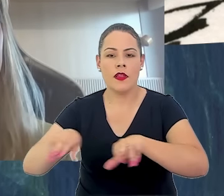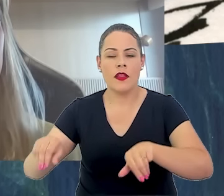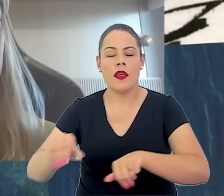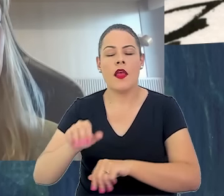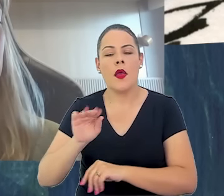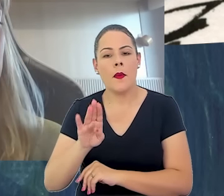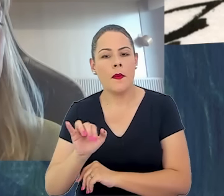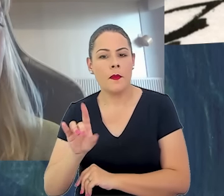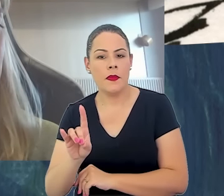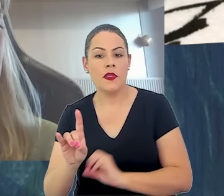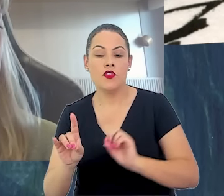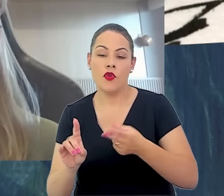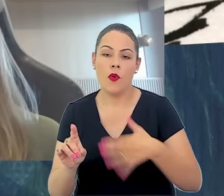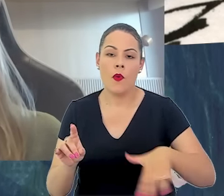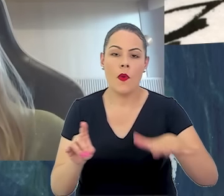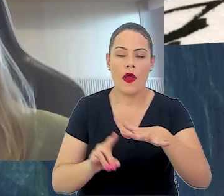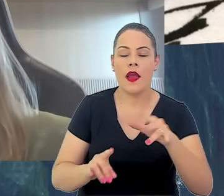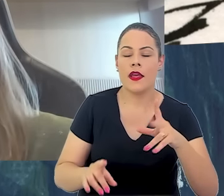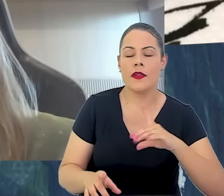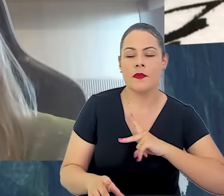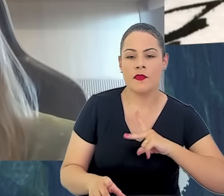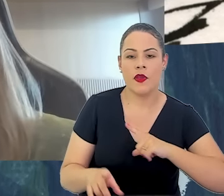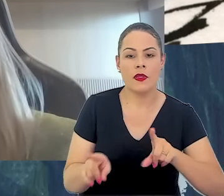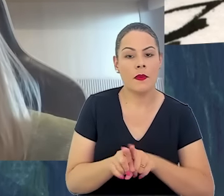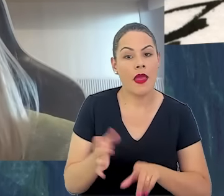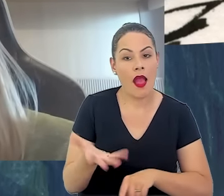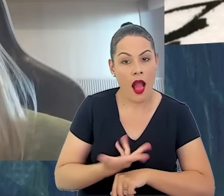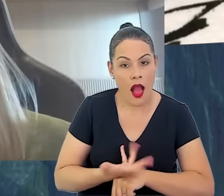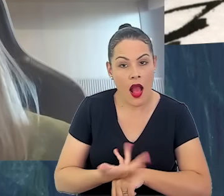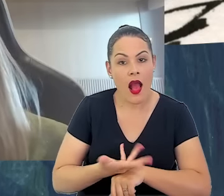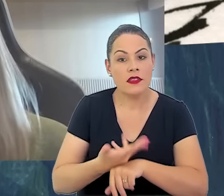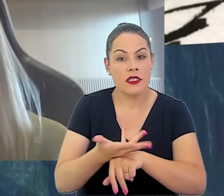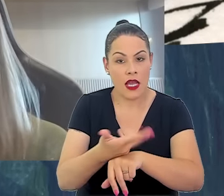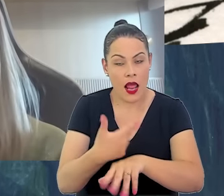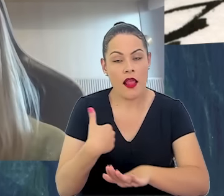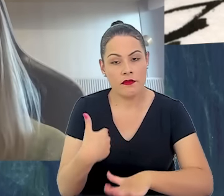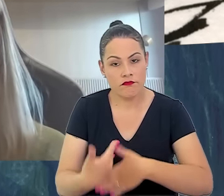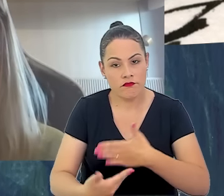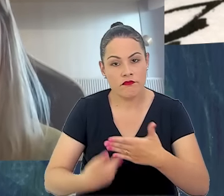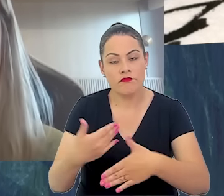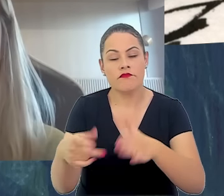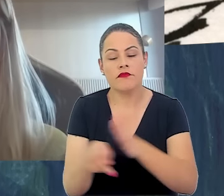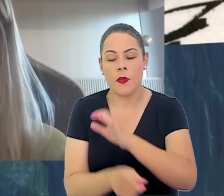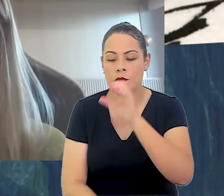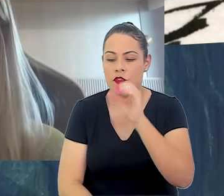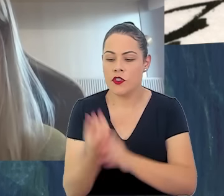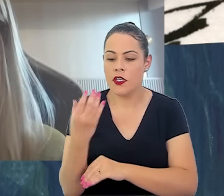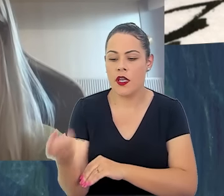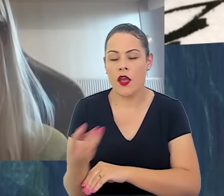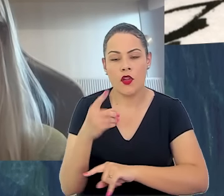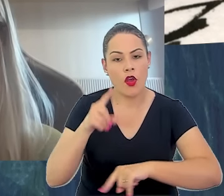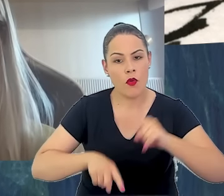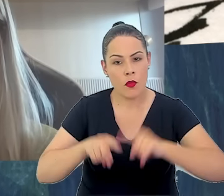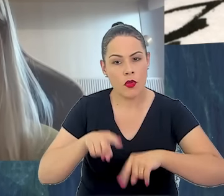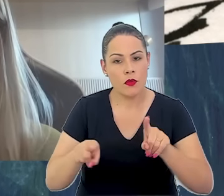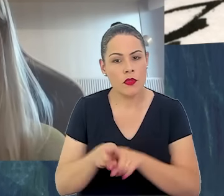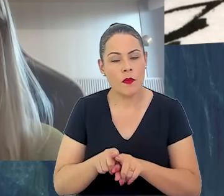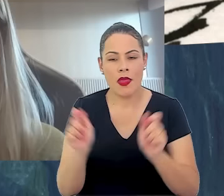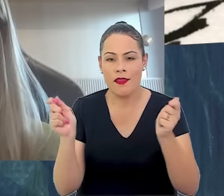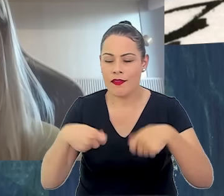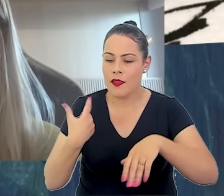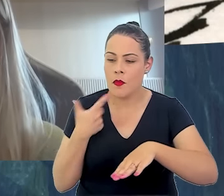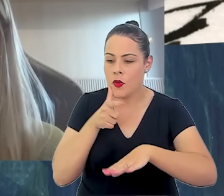ou seja, o setor privado, acelerem o processo de desenvolver produtos que